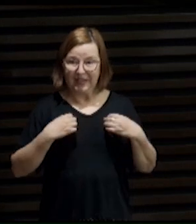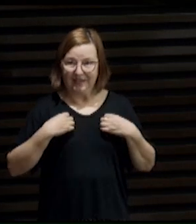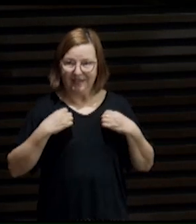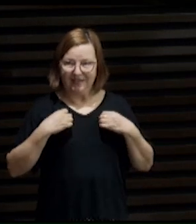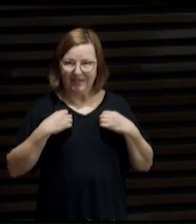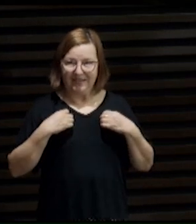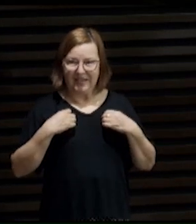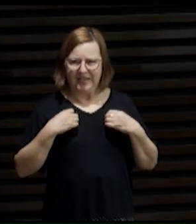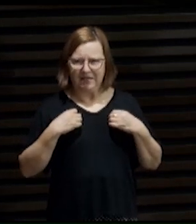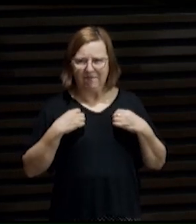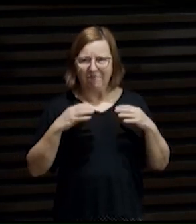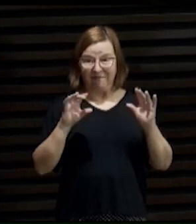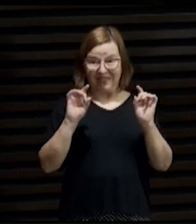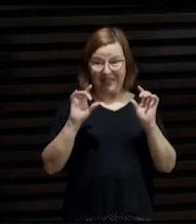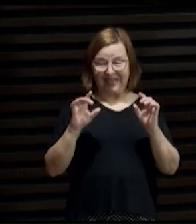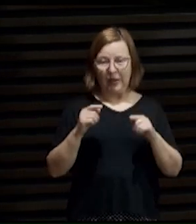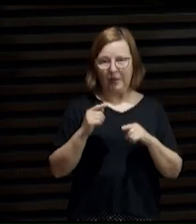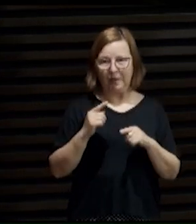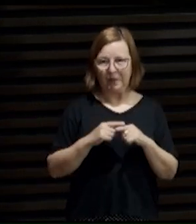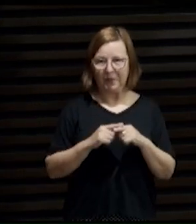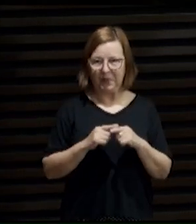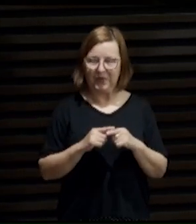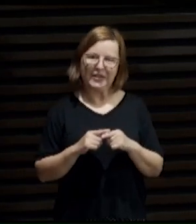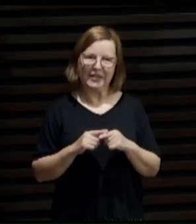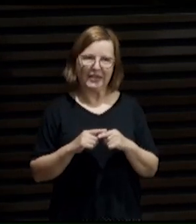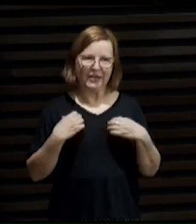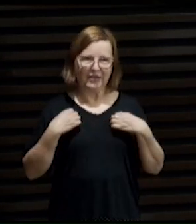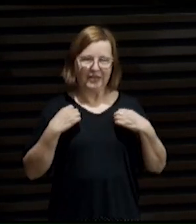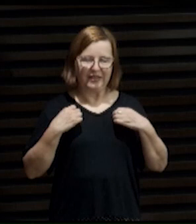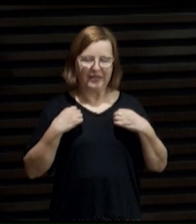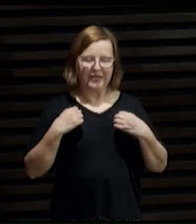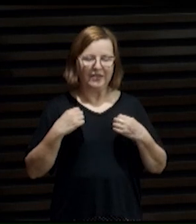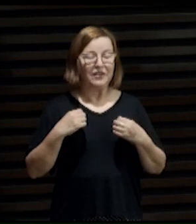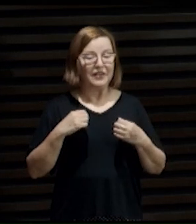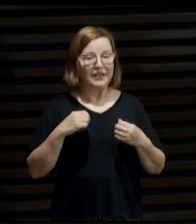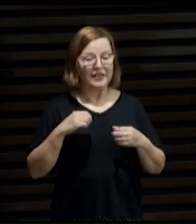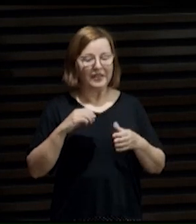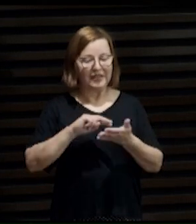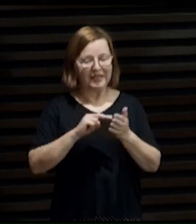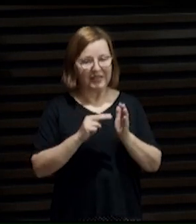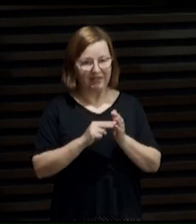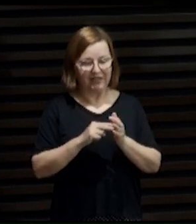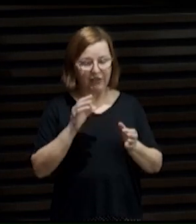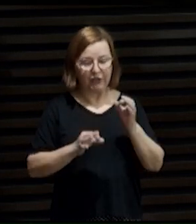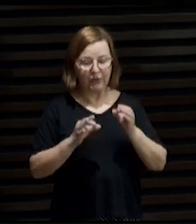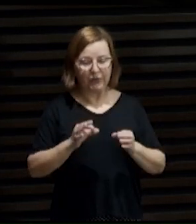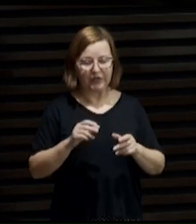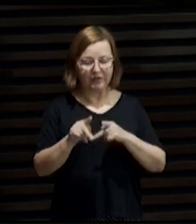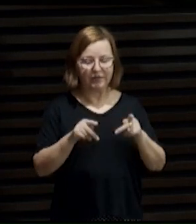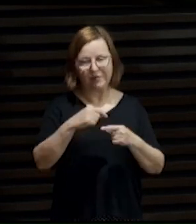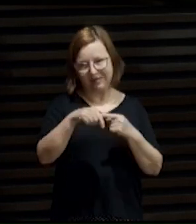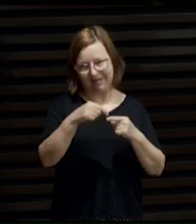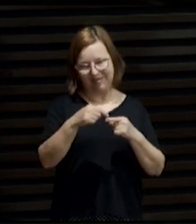e resplandecente, porque o linho fino são as justiças dos santos. O nosso